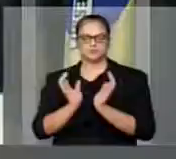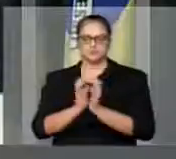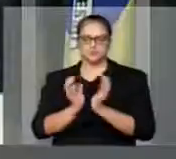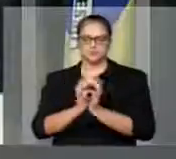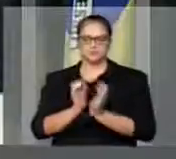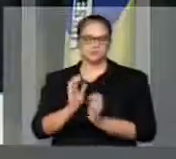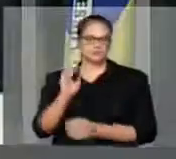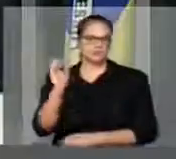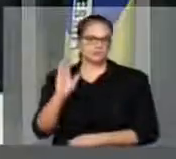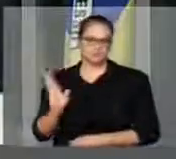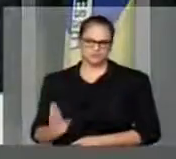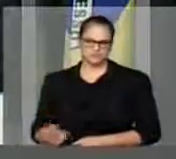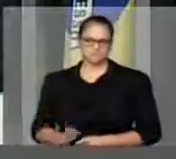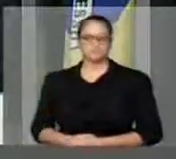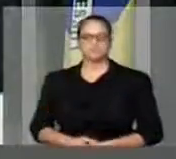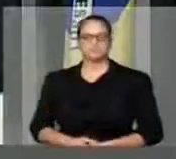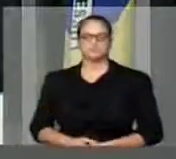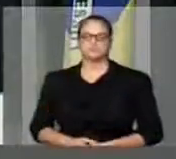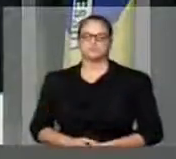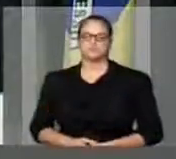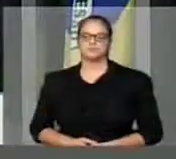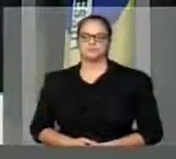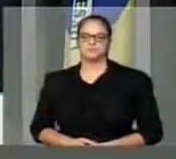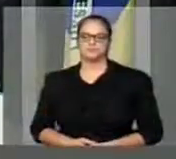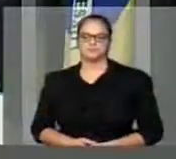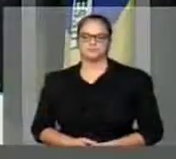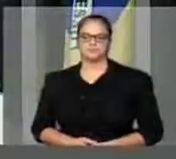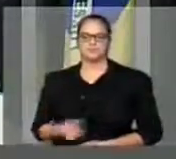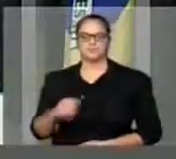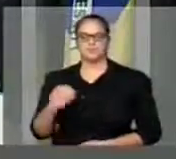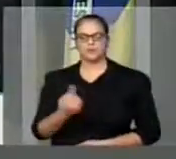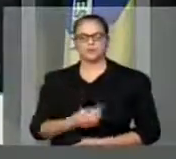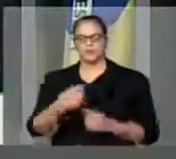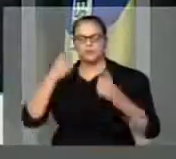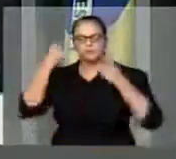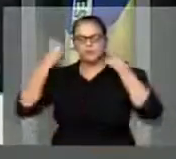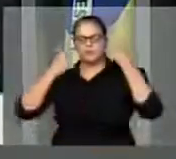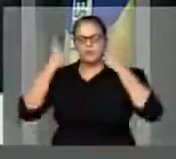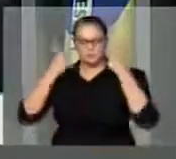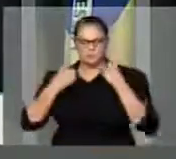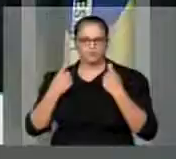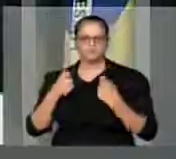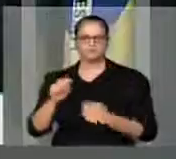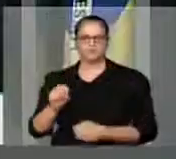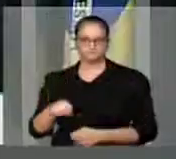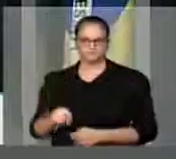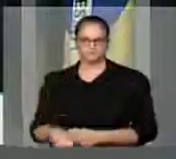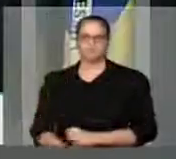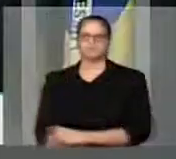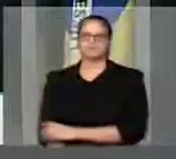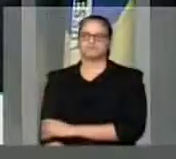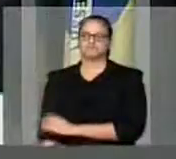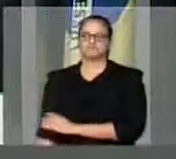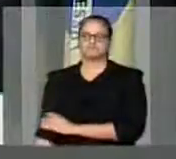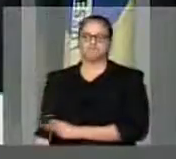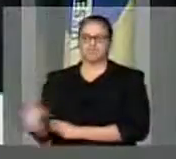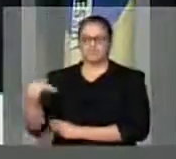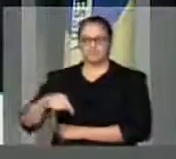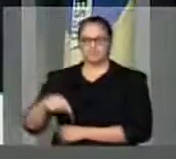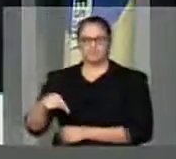Brasil. Dizer que estamos preocupados com toda esta onda que aqui tem se